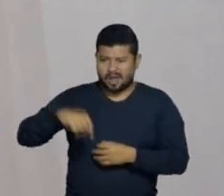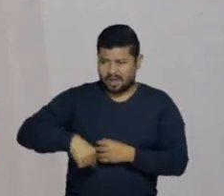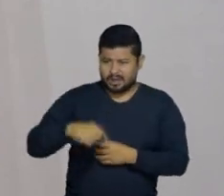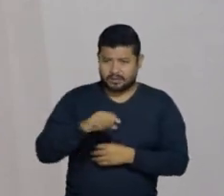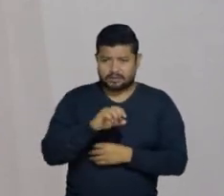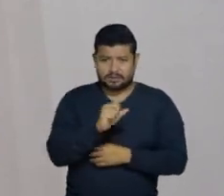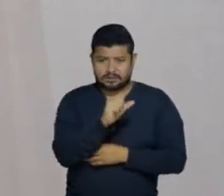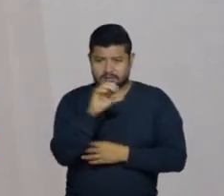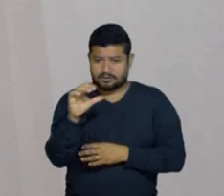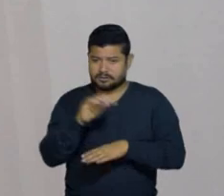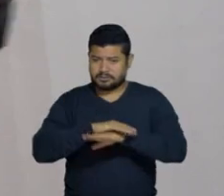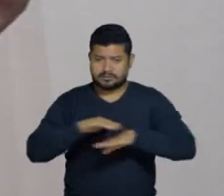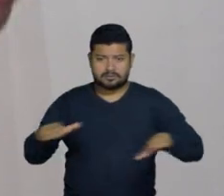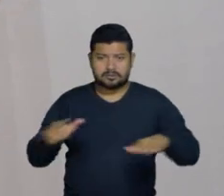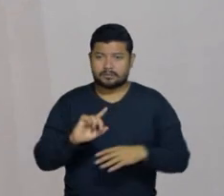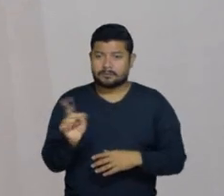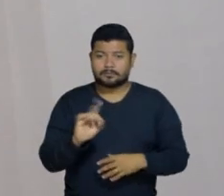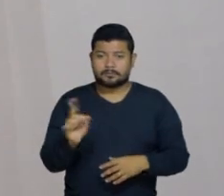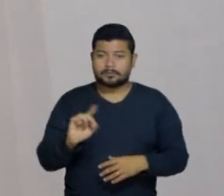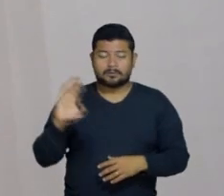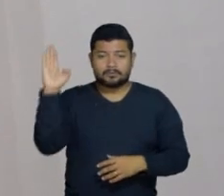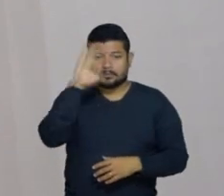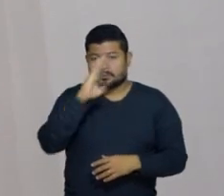Catarina, mas no Brasil,